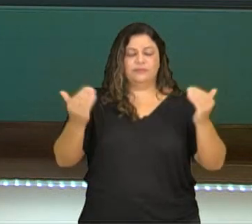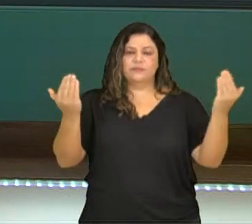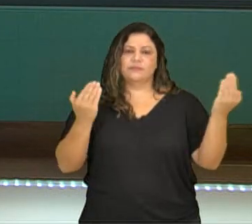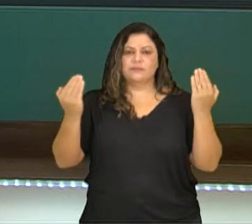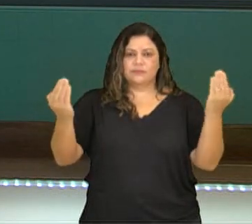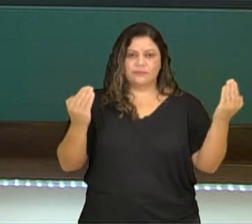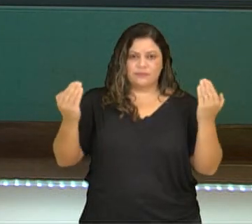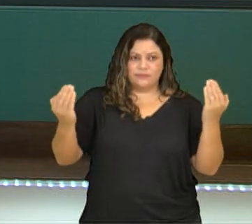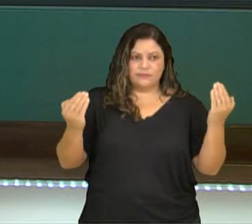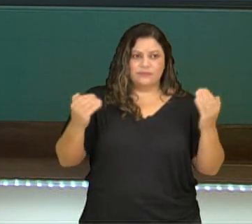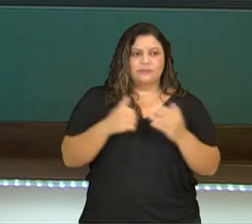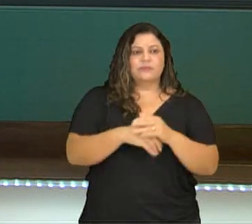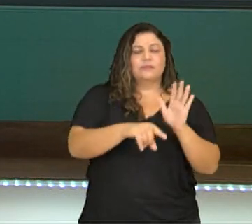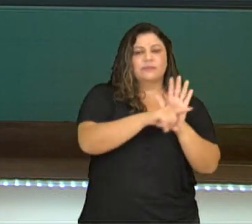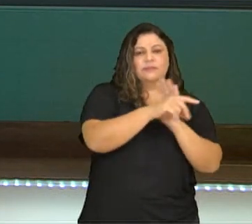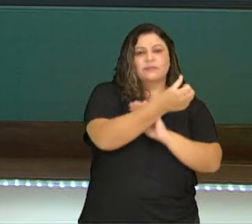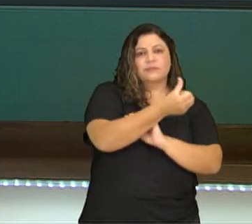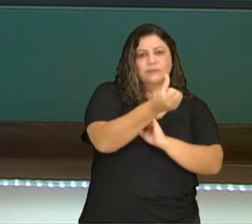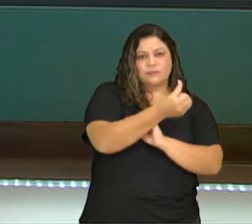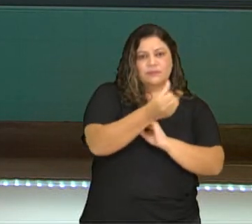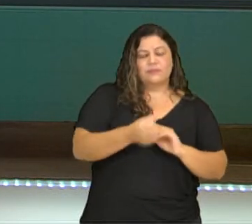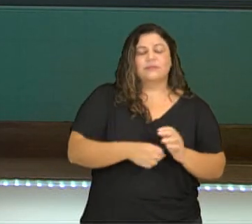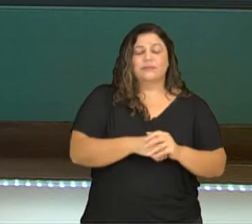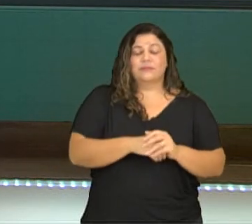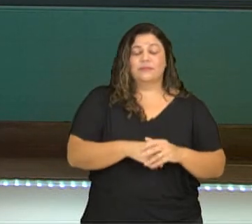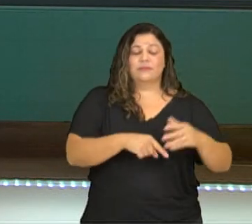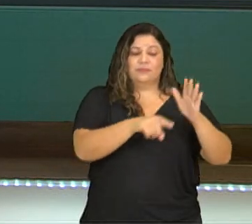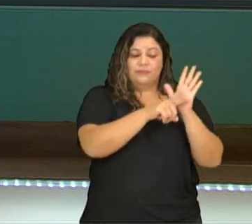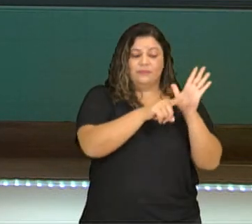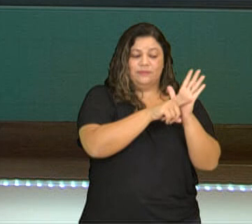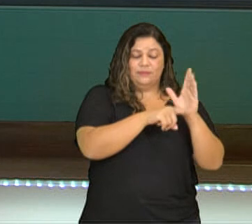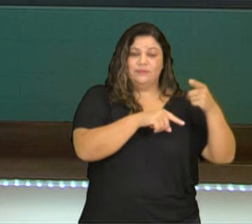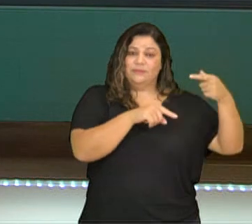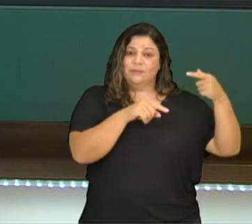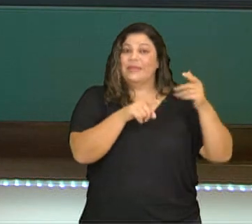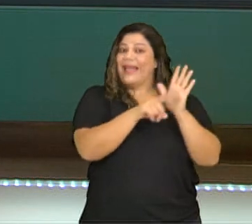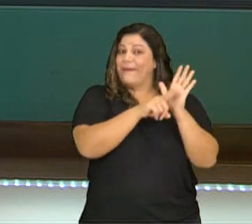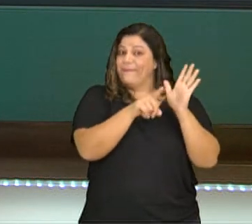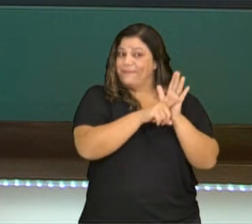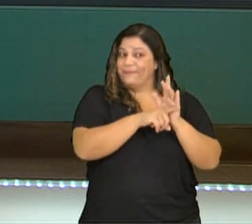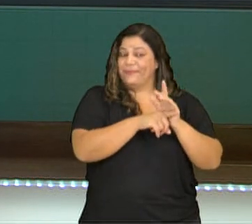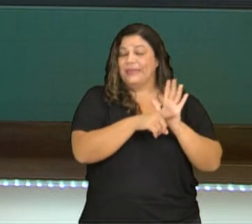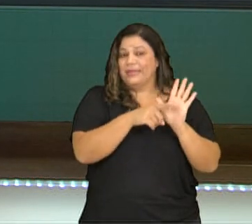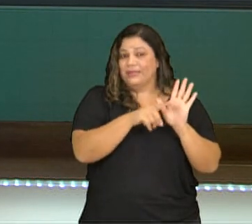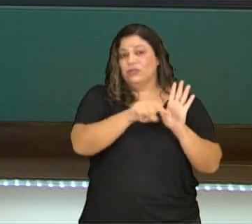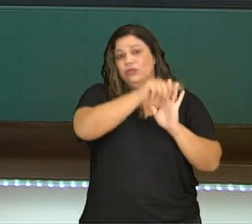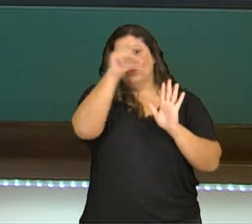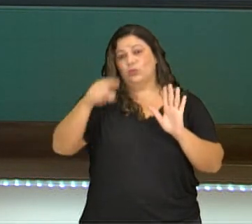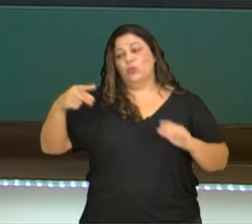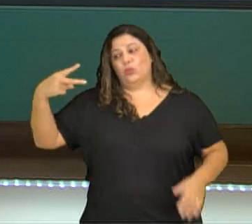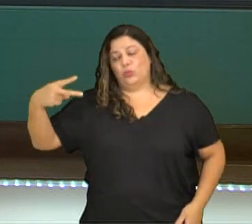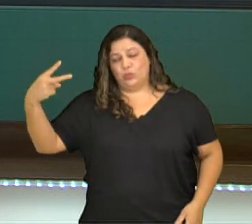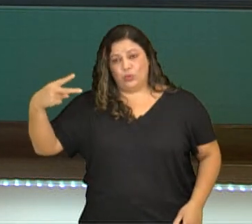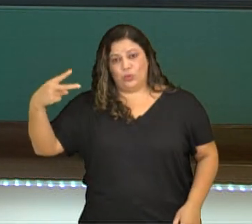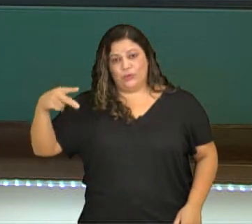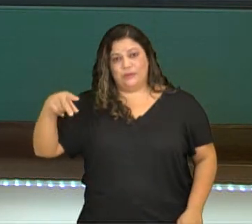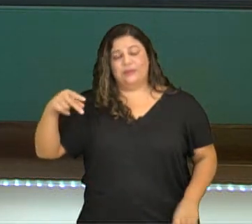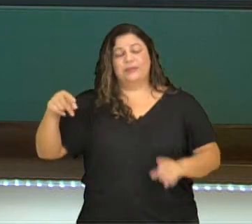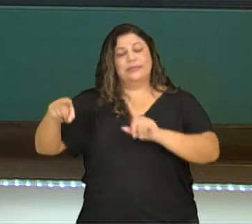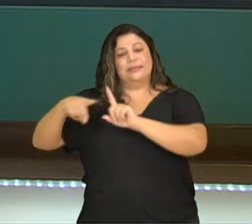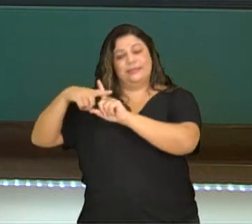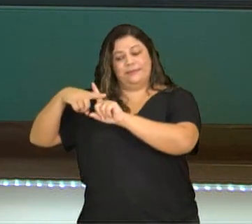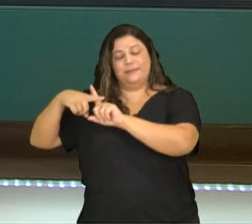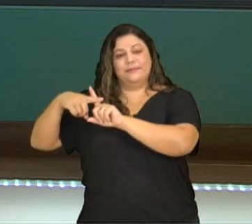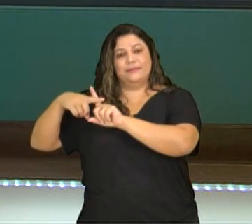ó. Esse menos 6 é um número negativo, um número muito pequeno. E o 2 é um número